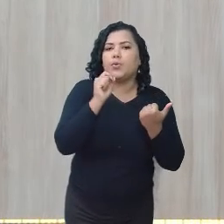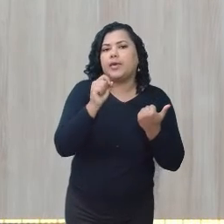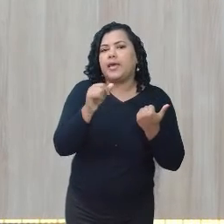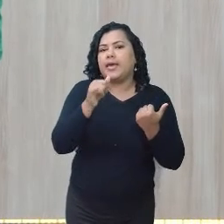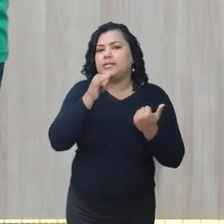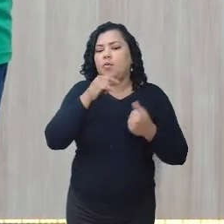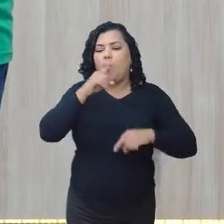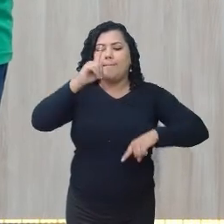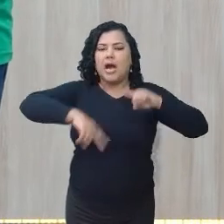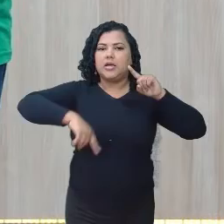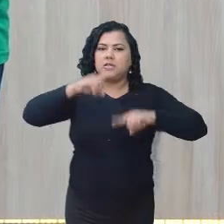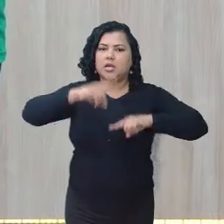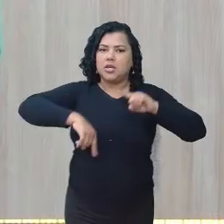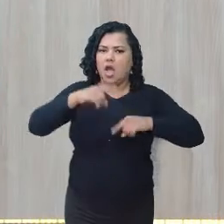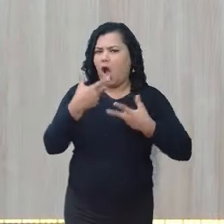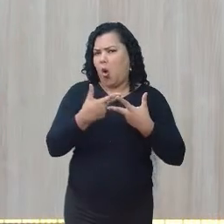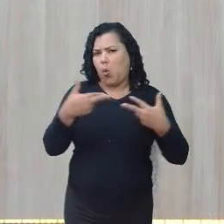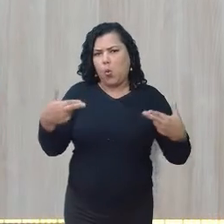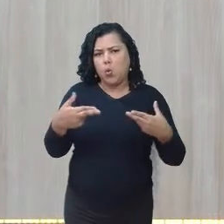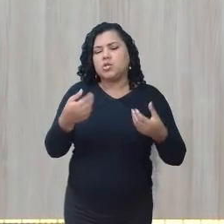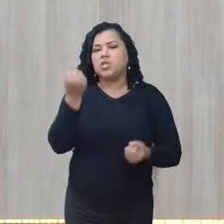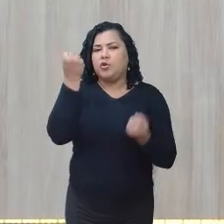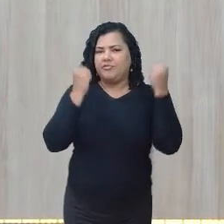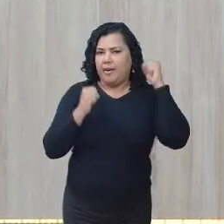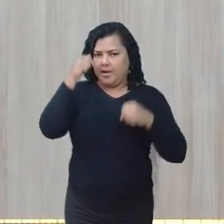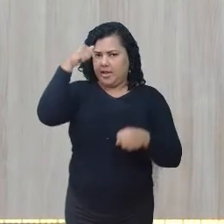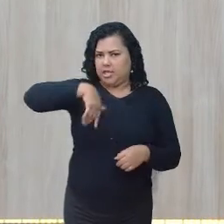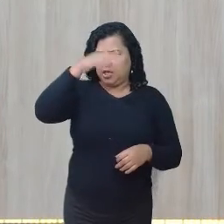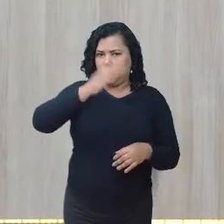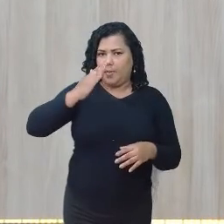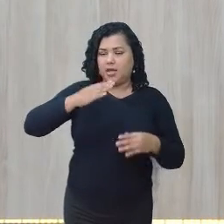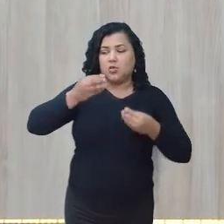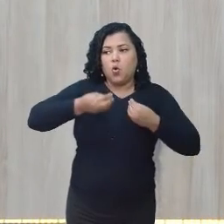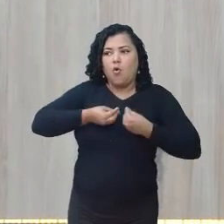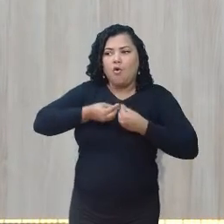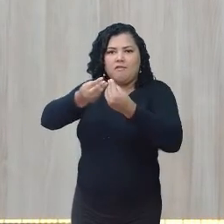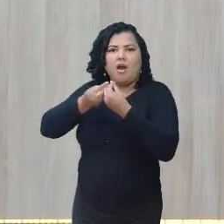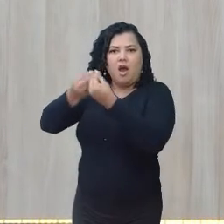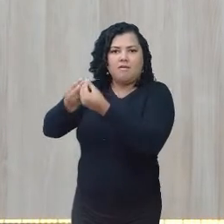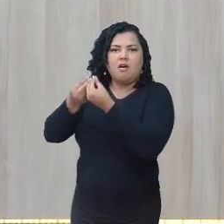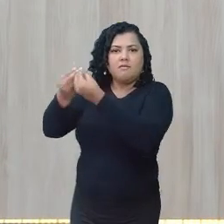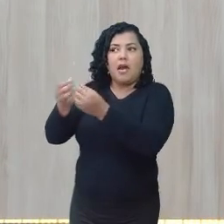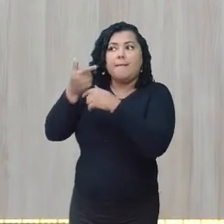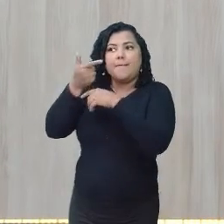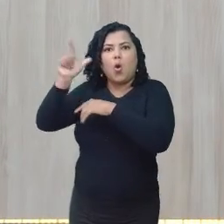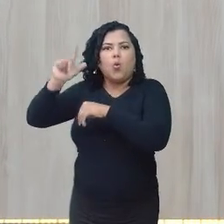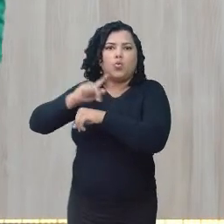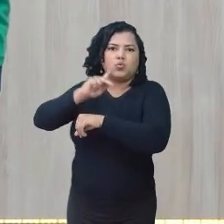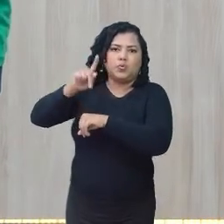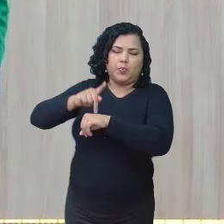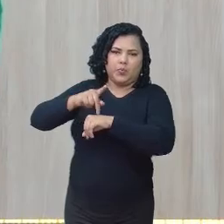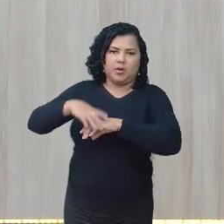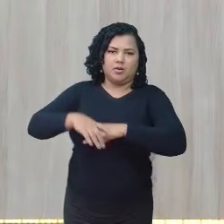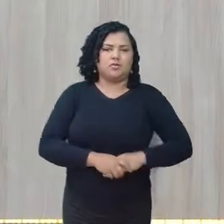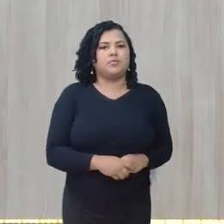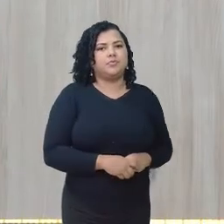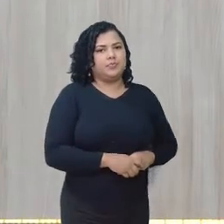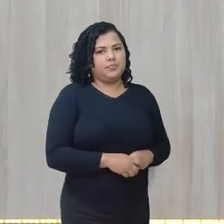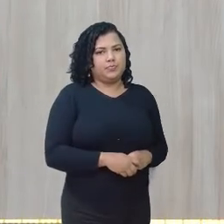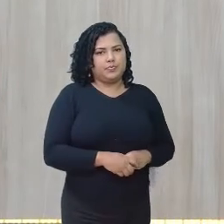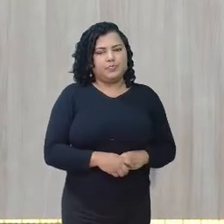escoamento das mercadorias produzidas aqui no Brasil para outros territórios. Então, nesse sentido,